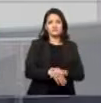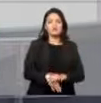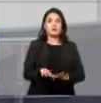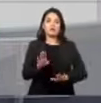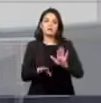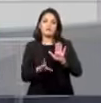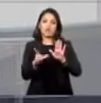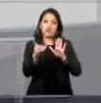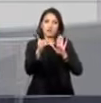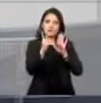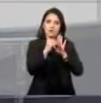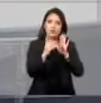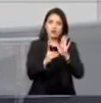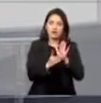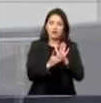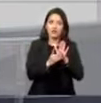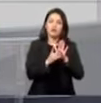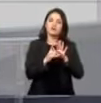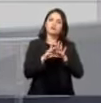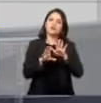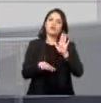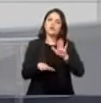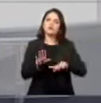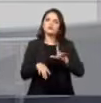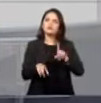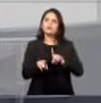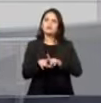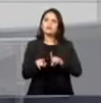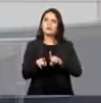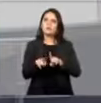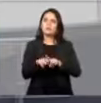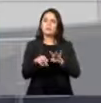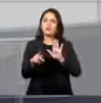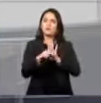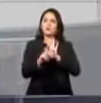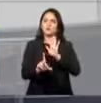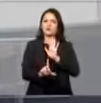decreto e às vezes até por projetos de lei,